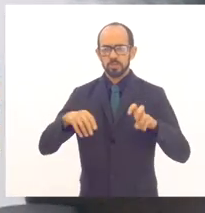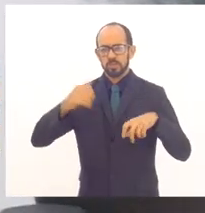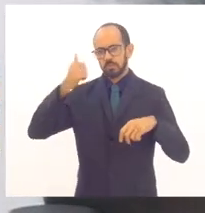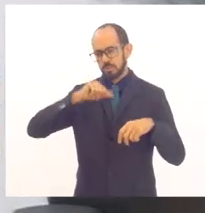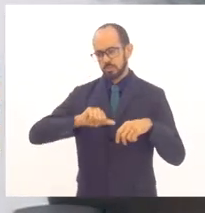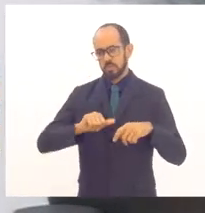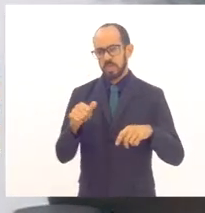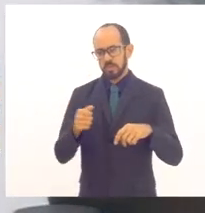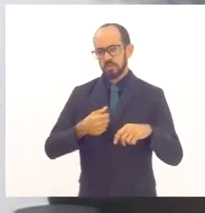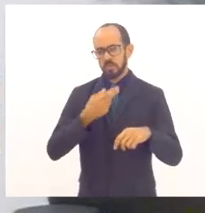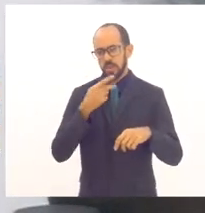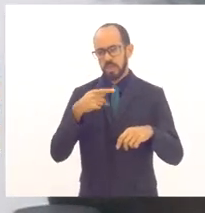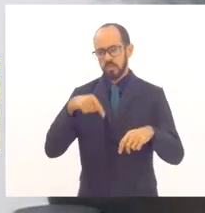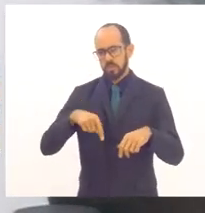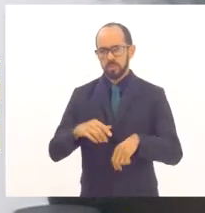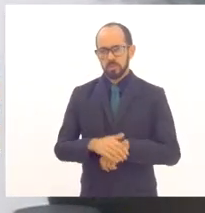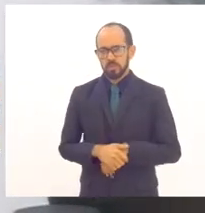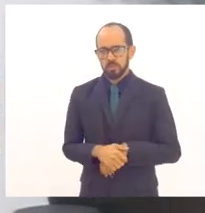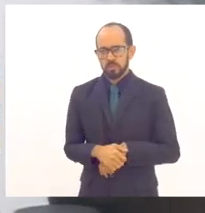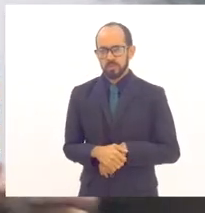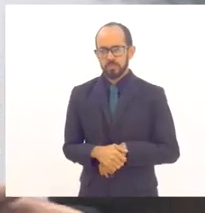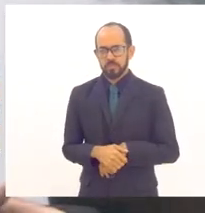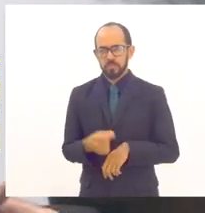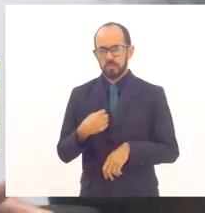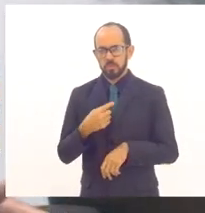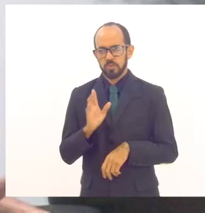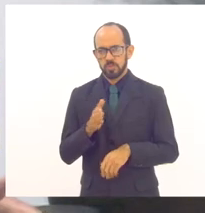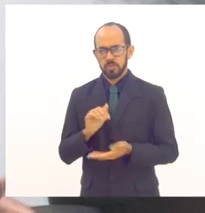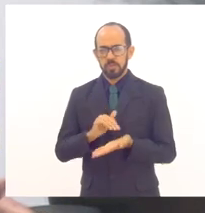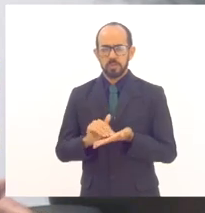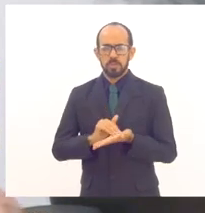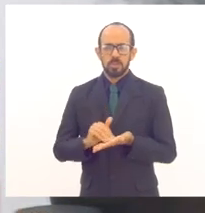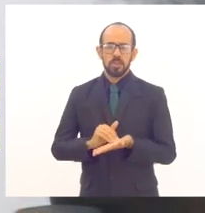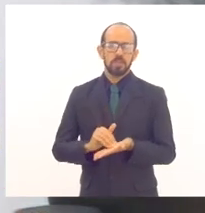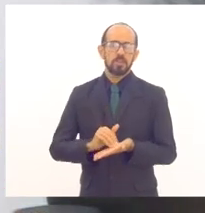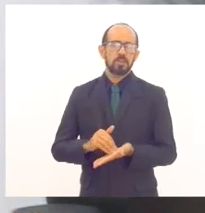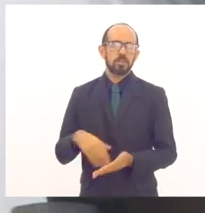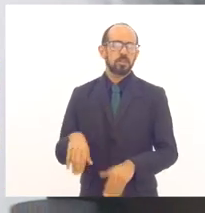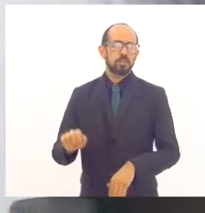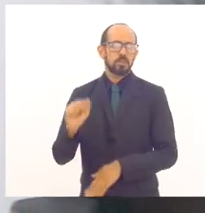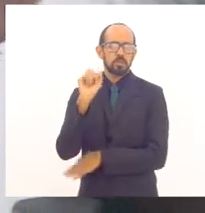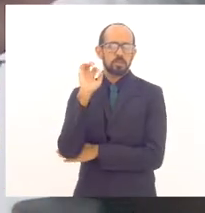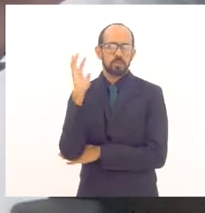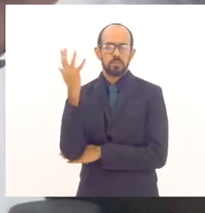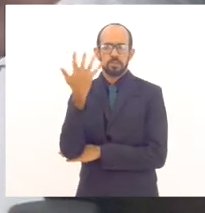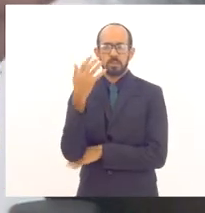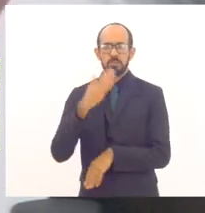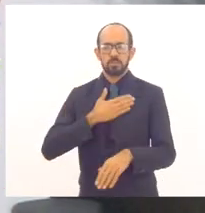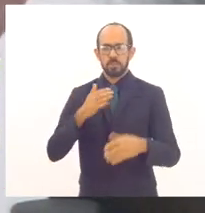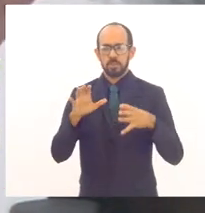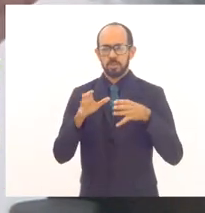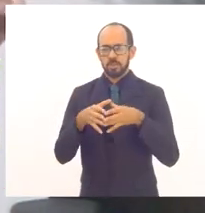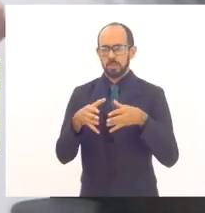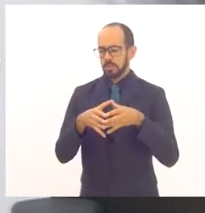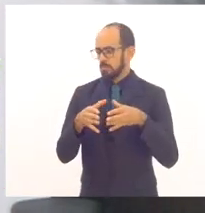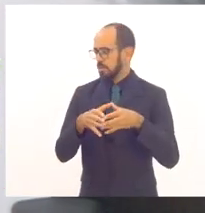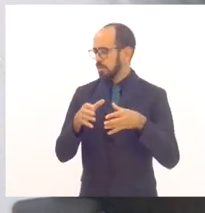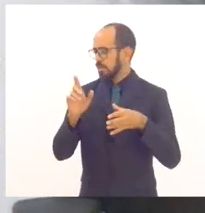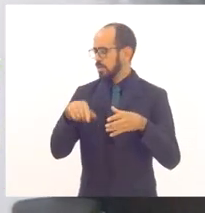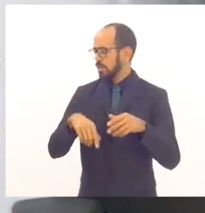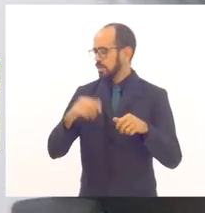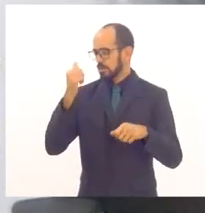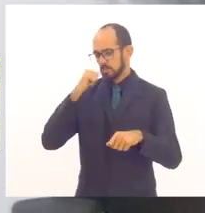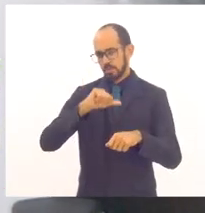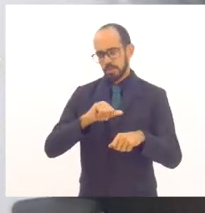levantada aqui. Eu fui secretário estadual do Ambiente. A minha equipe era prioritariamente mulheres. A